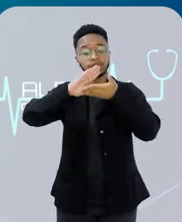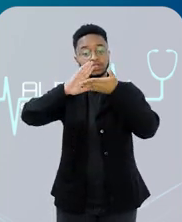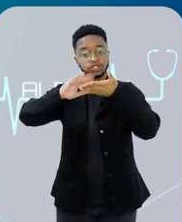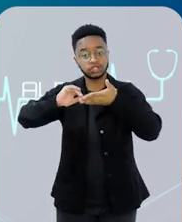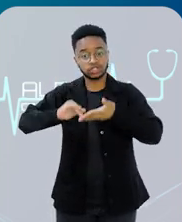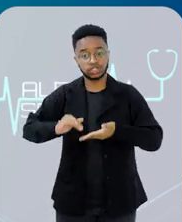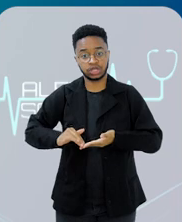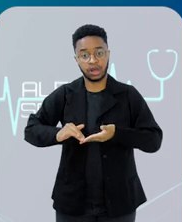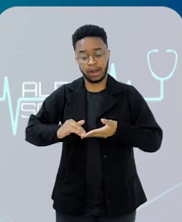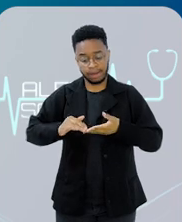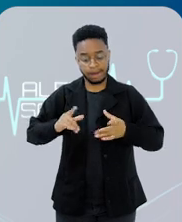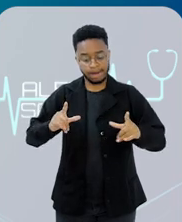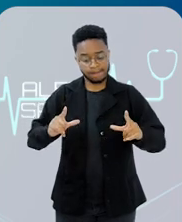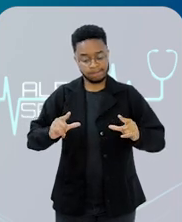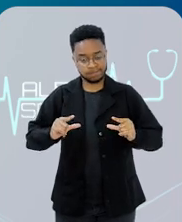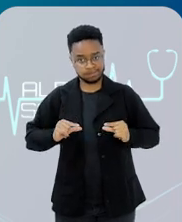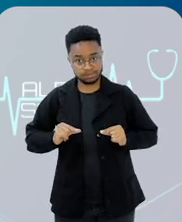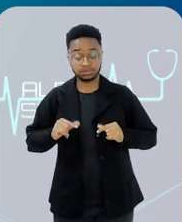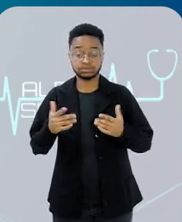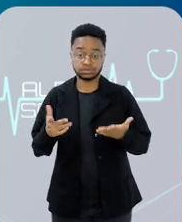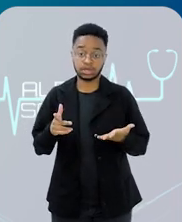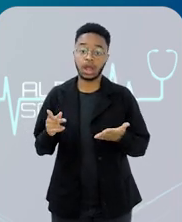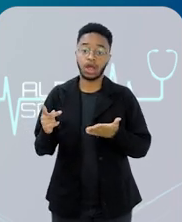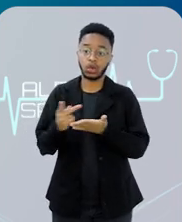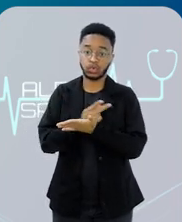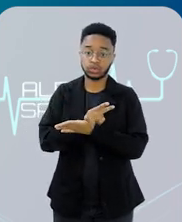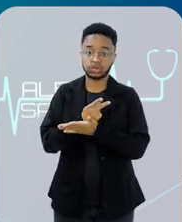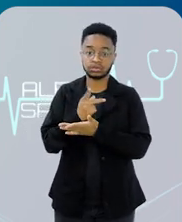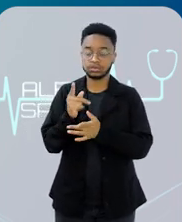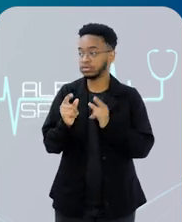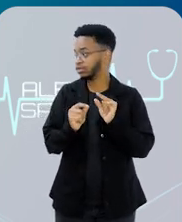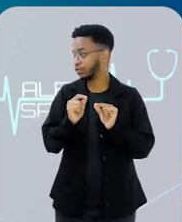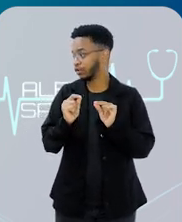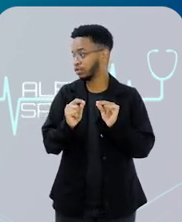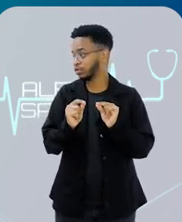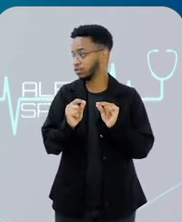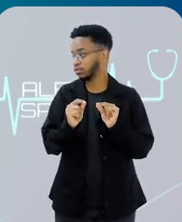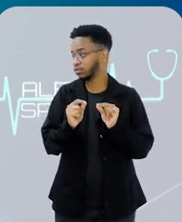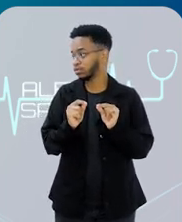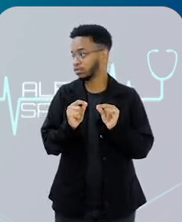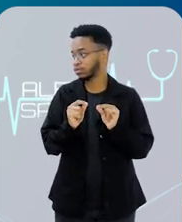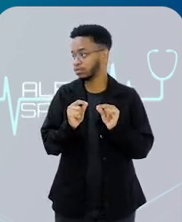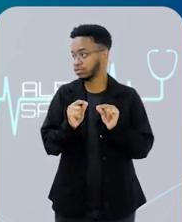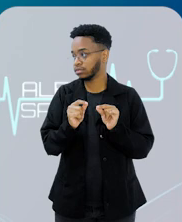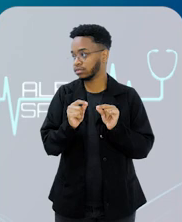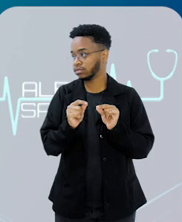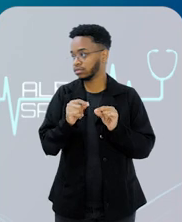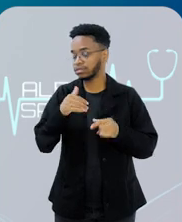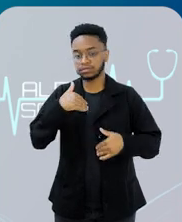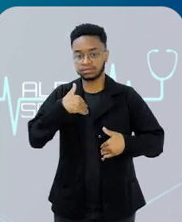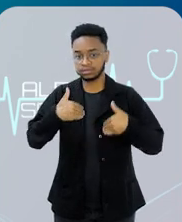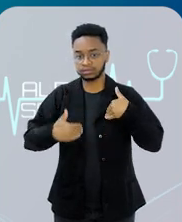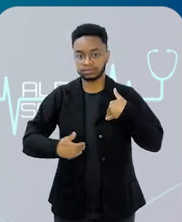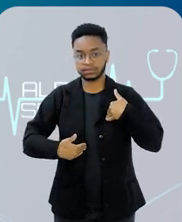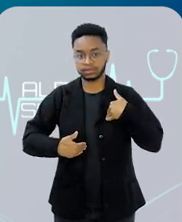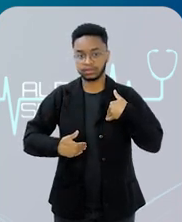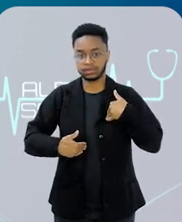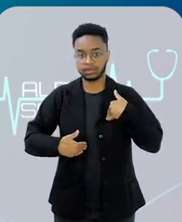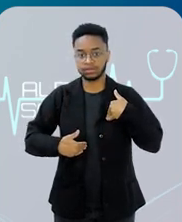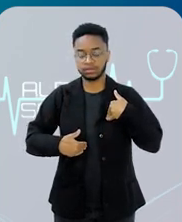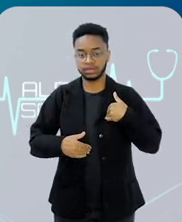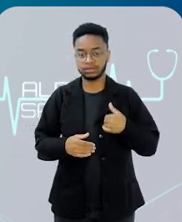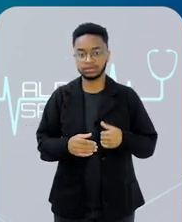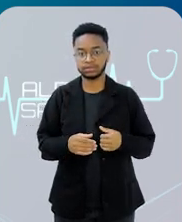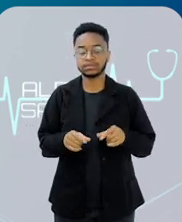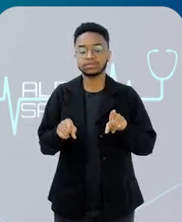retirar uma quantidade de tecido e isso vai trazer repercussões tanto inflamatórias, para aquele organismo, aumentar o